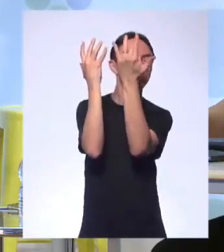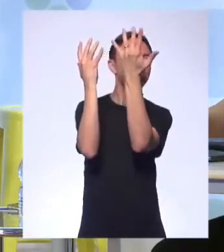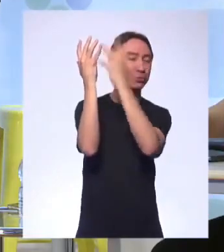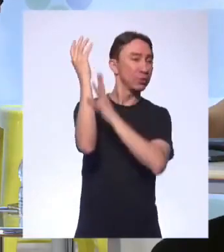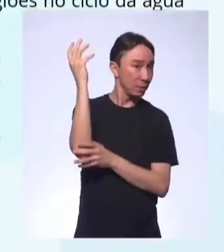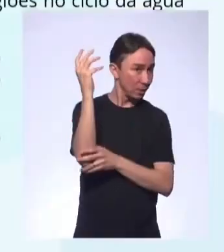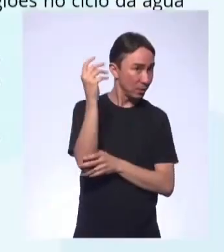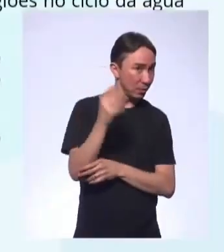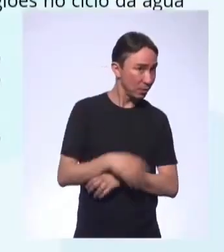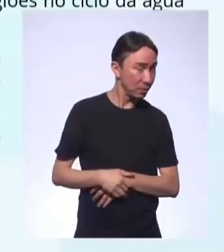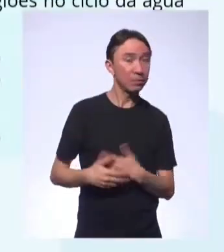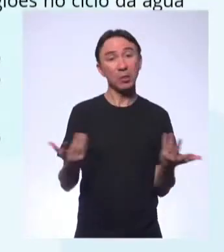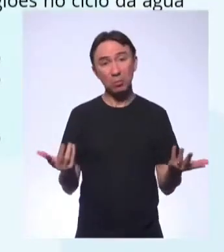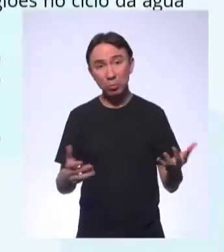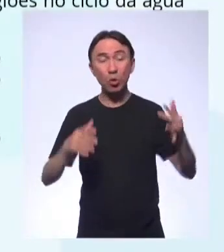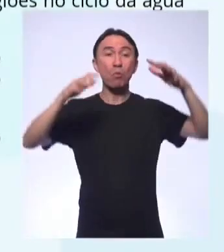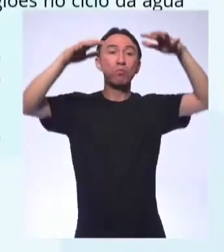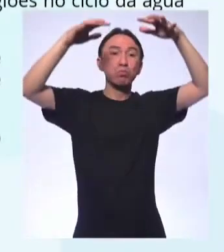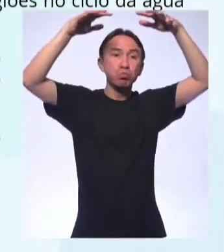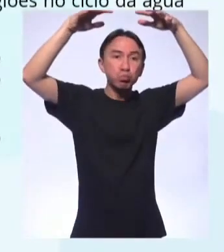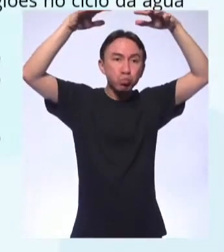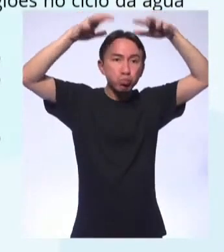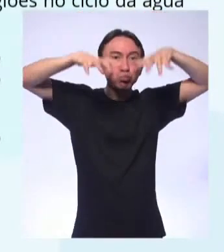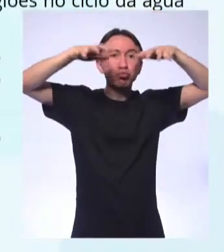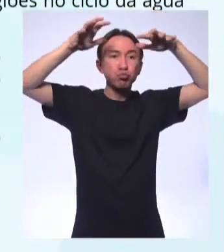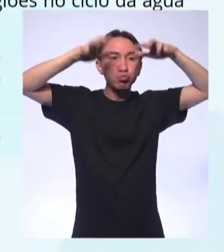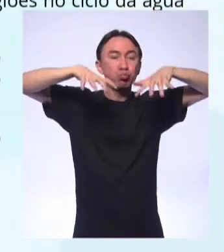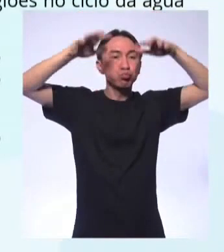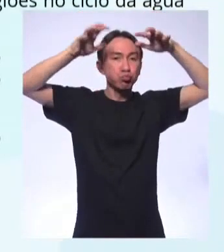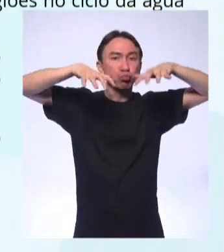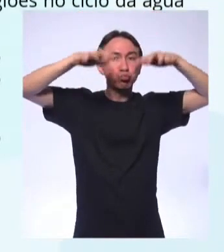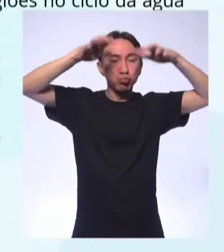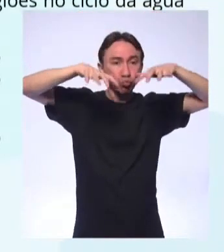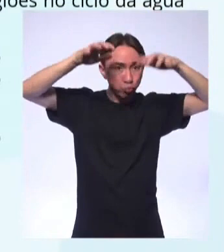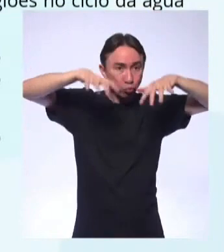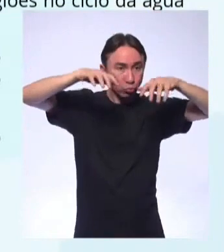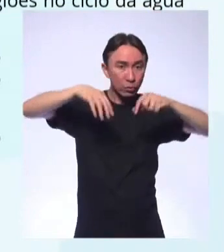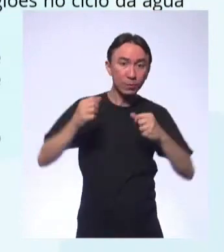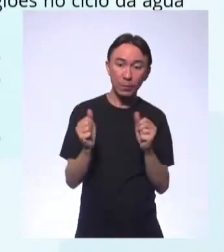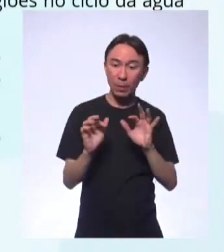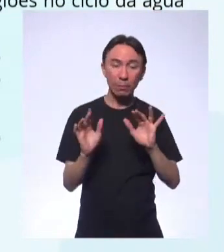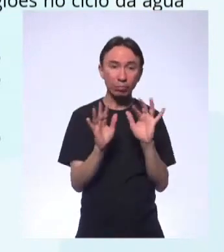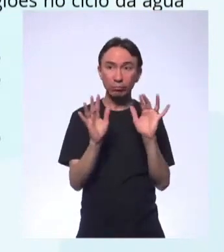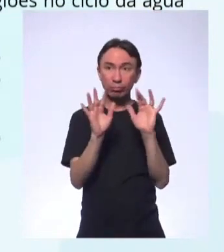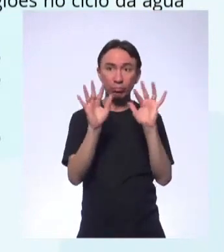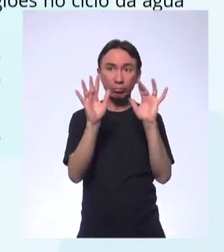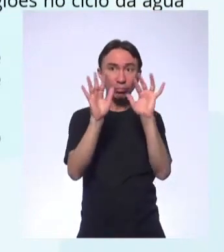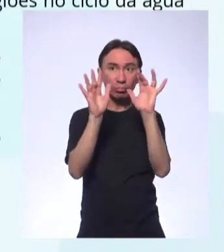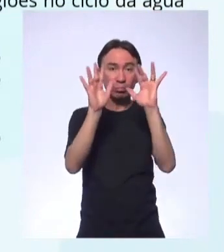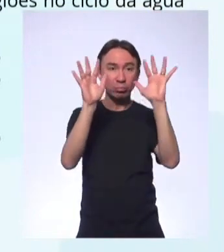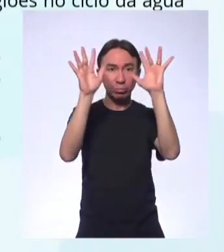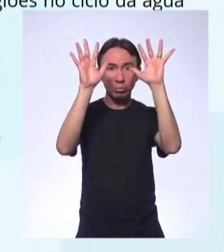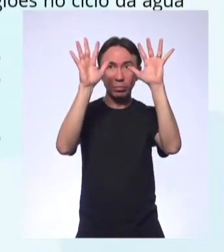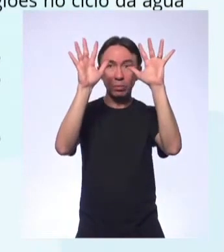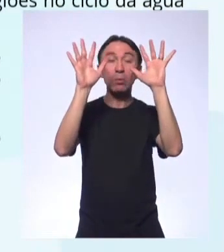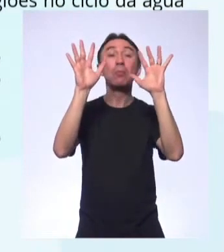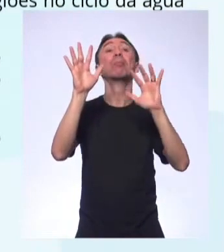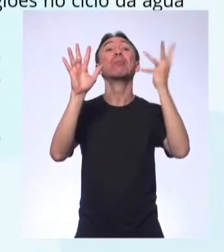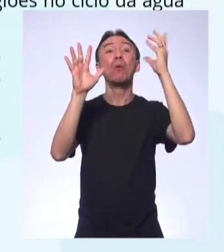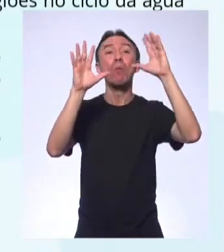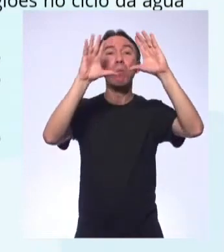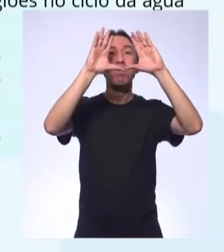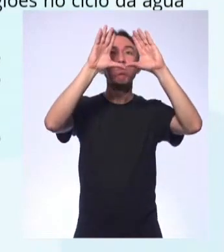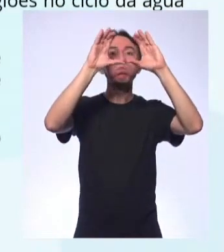precipitação, portanto, essa água na forma de vapor, ela sobe, ok? Subindo, o que acontece? Ela vai